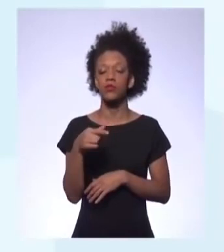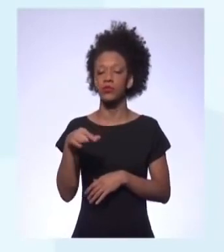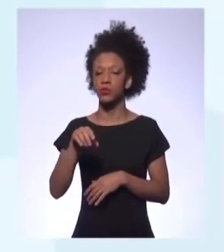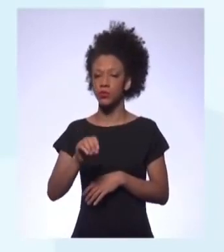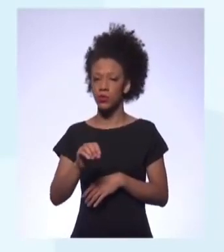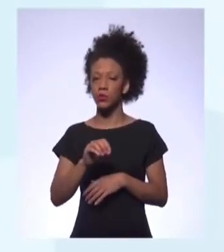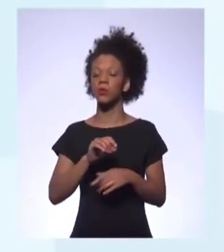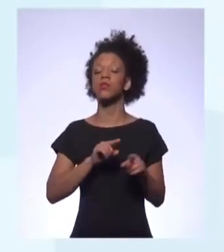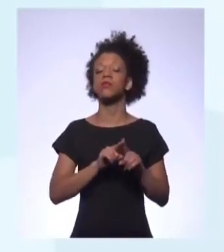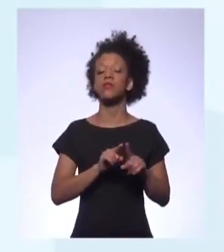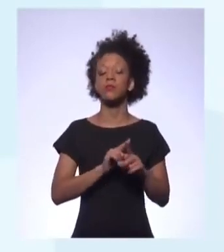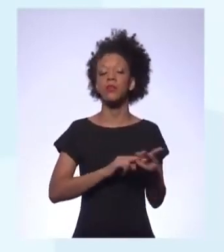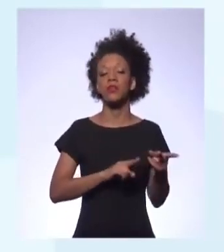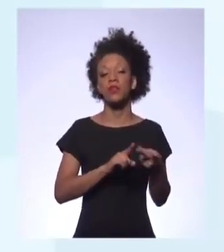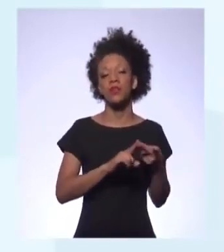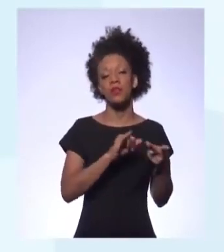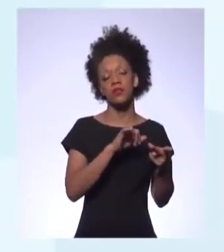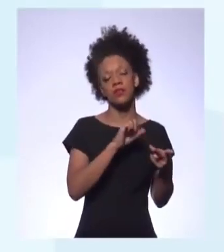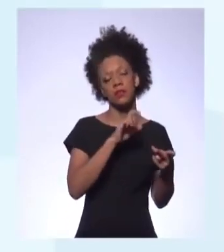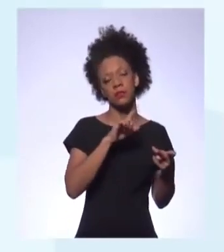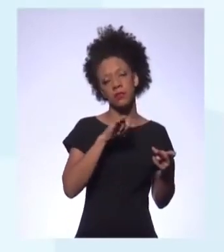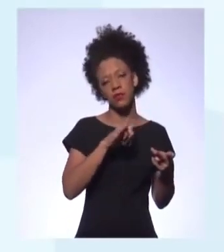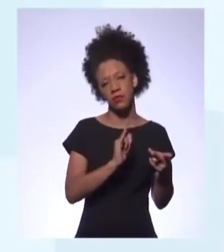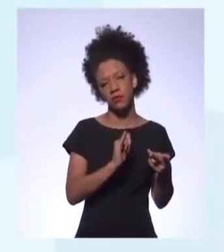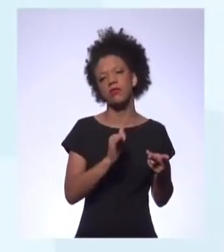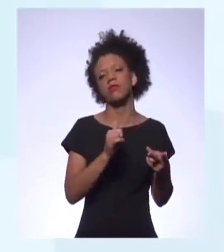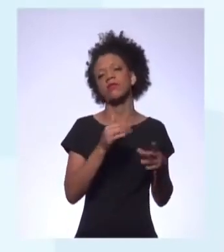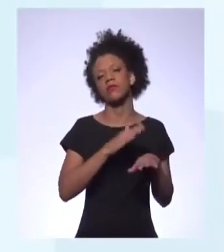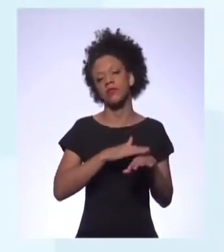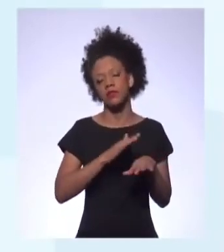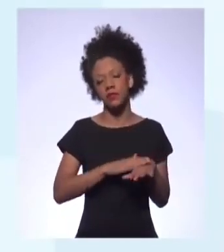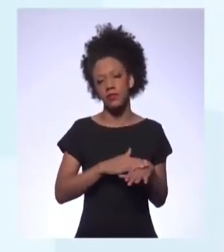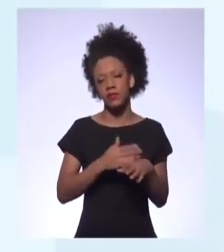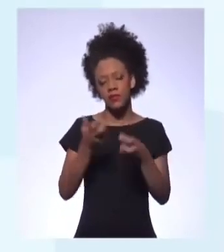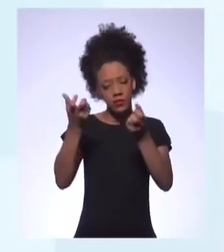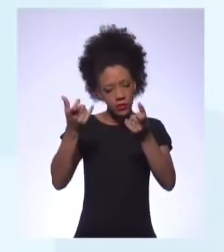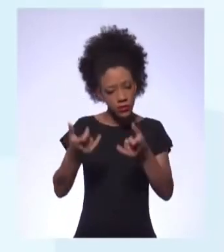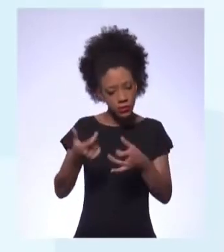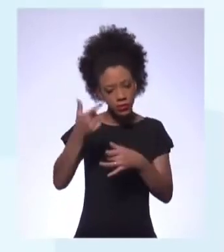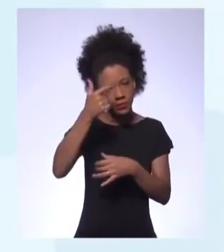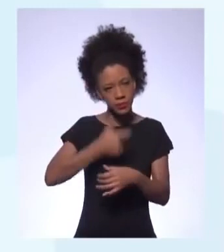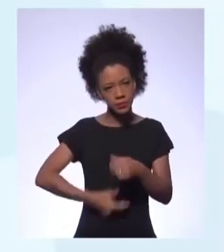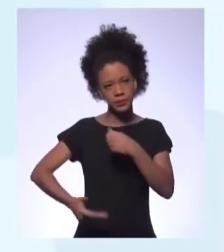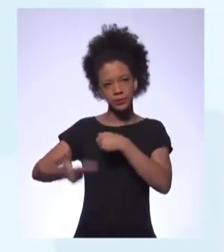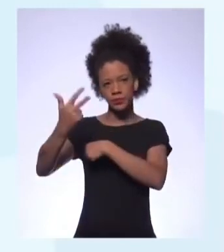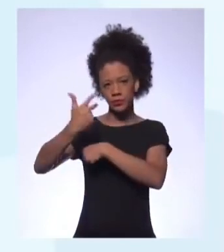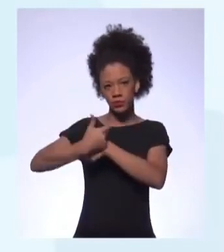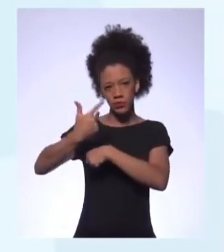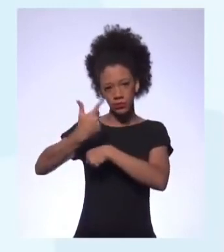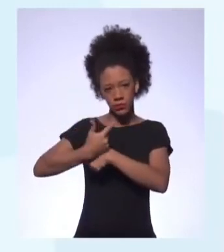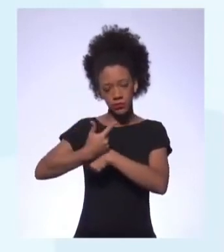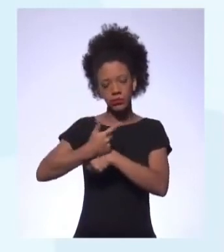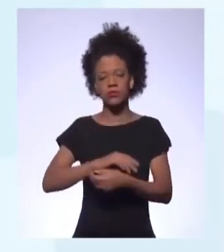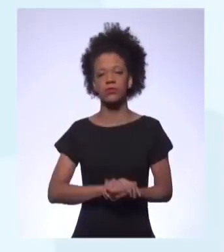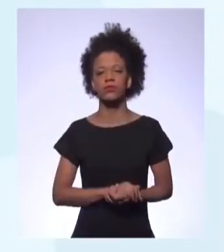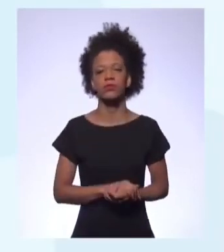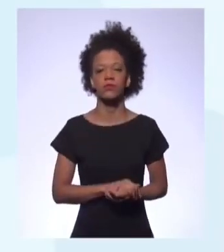Isabela fizeram, falando sobre vocês. Write a composition, make a video or a podcast, saying to us, who are